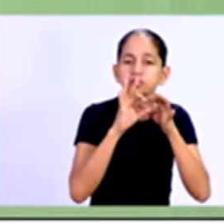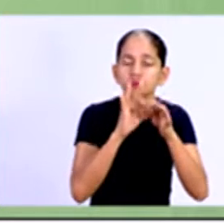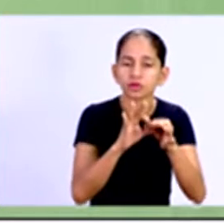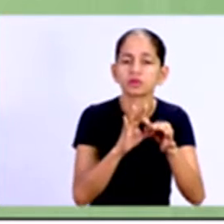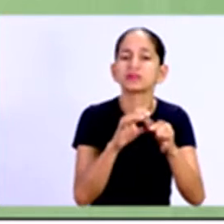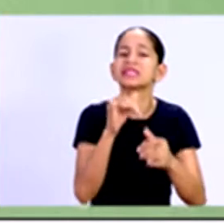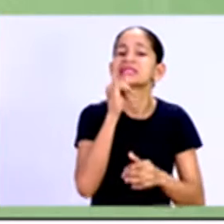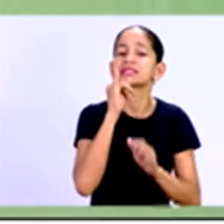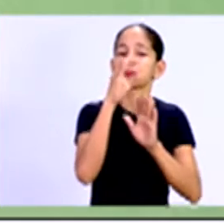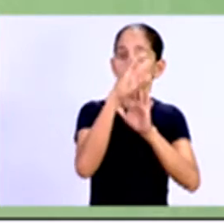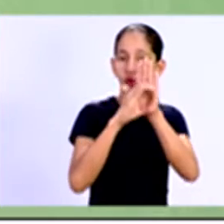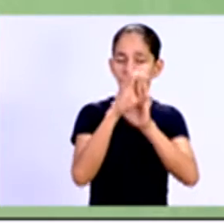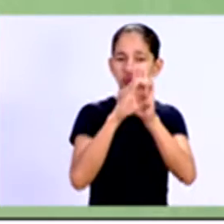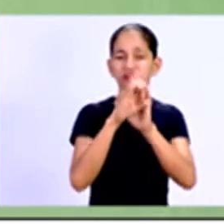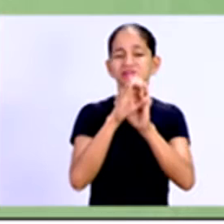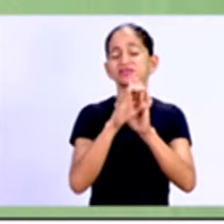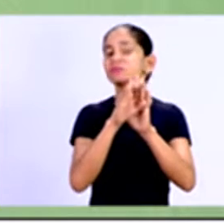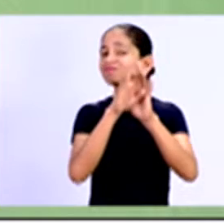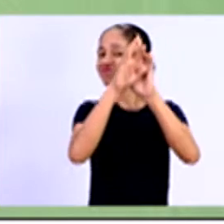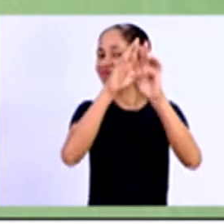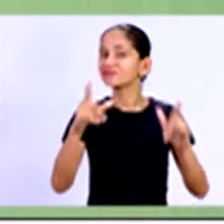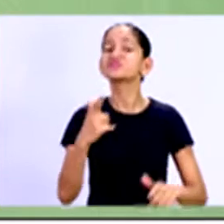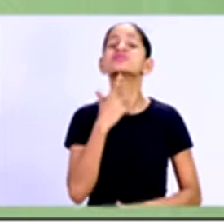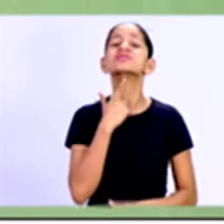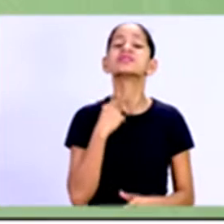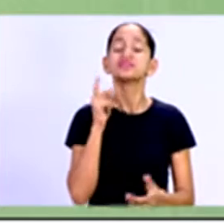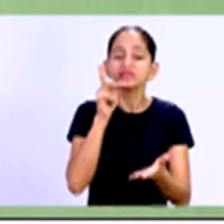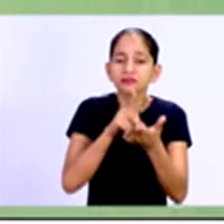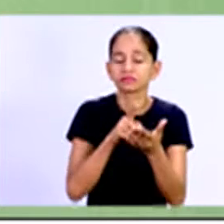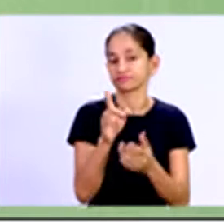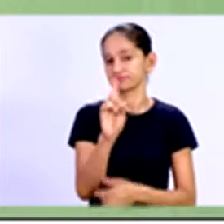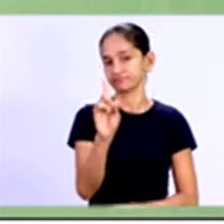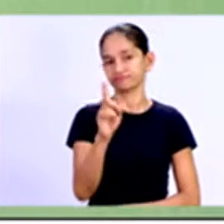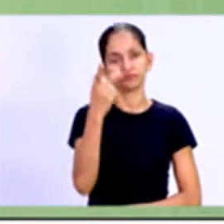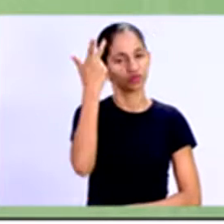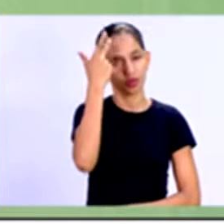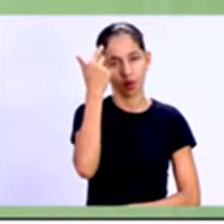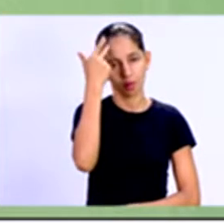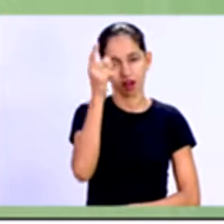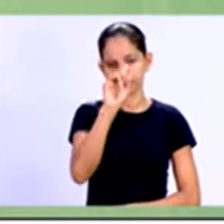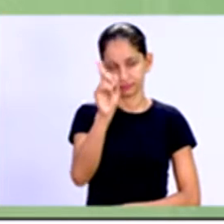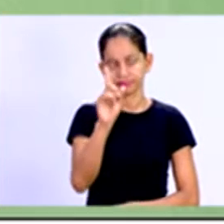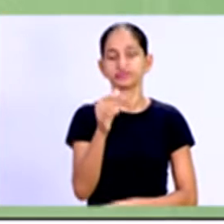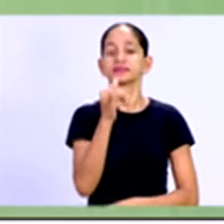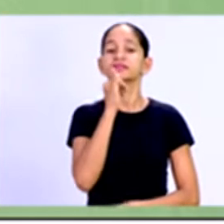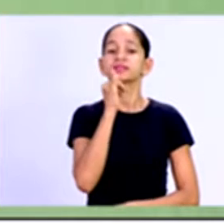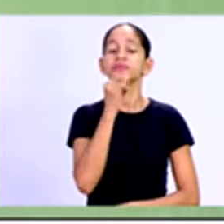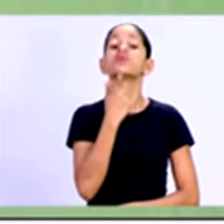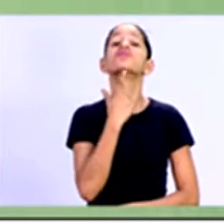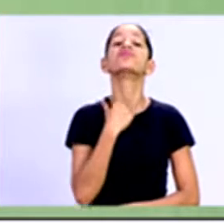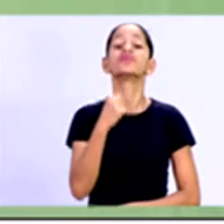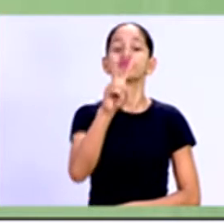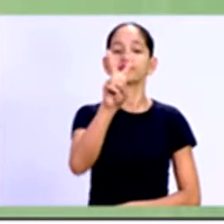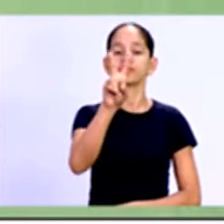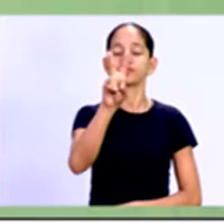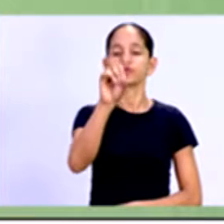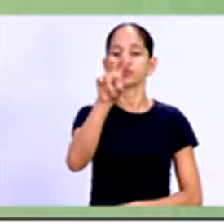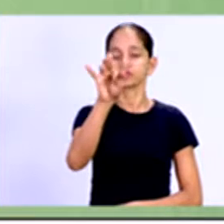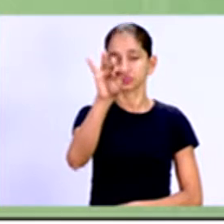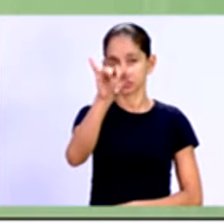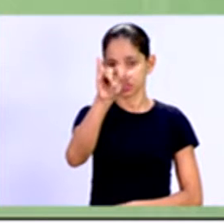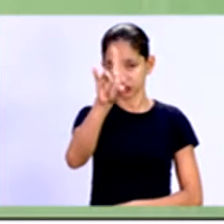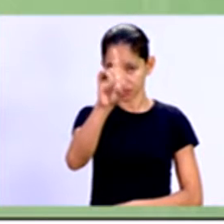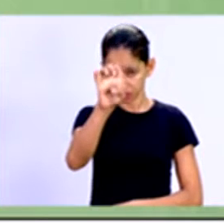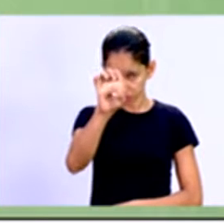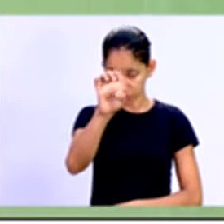um conceito um pouco diferente do que nós temos no senso comum. Na filosofia, a vontade é a